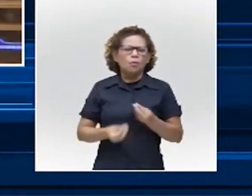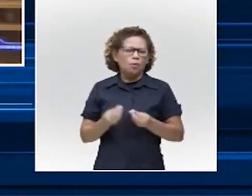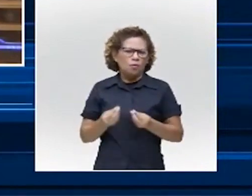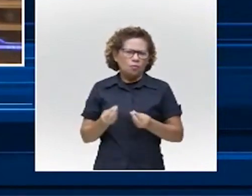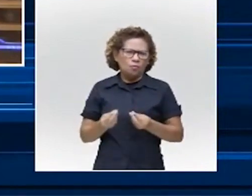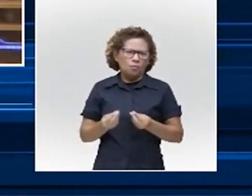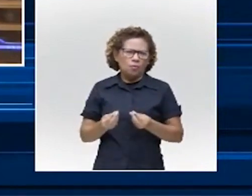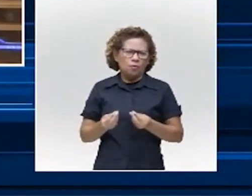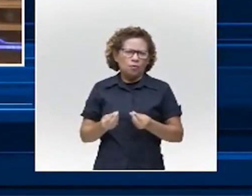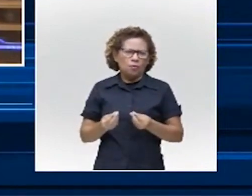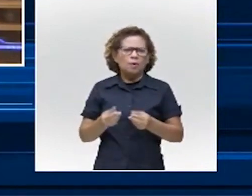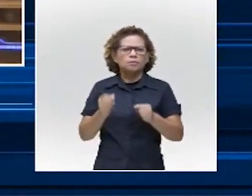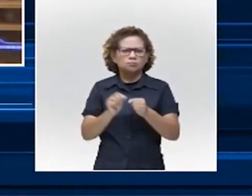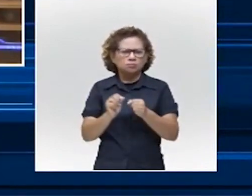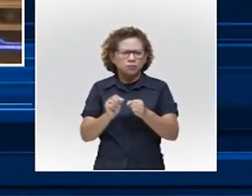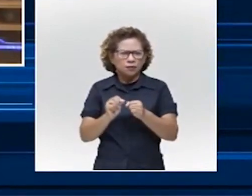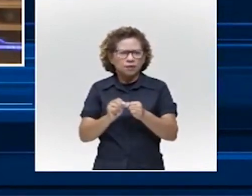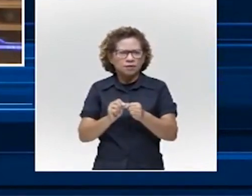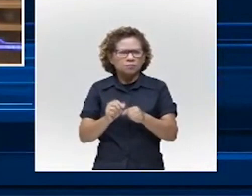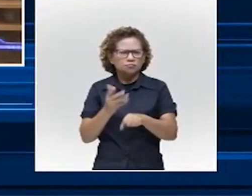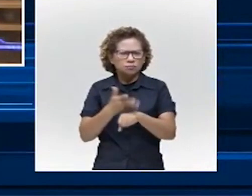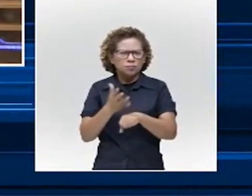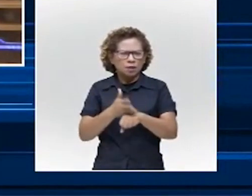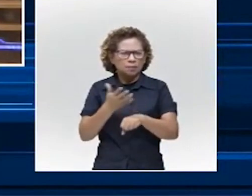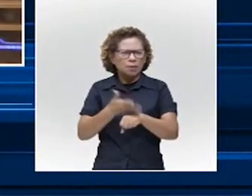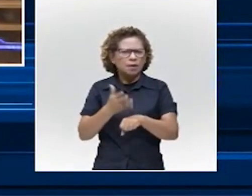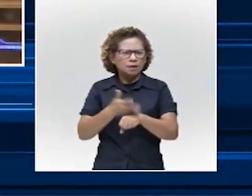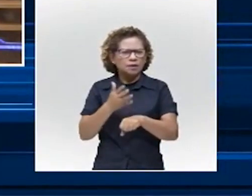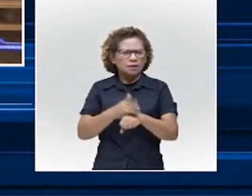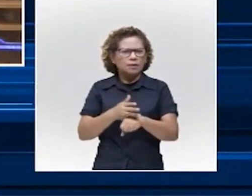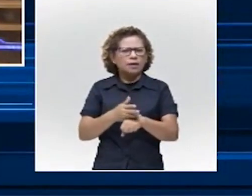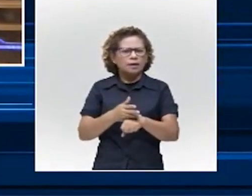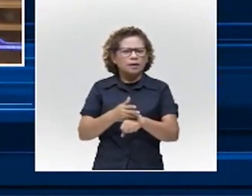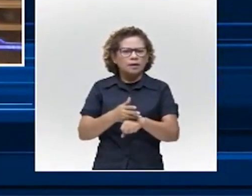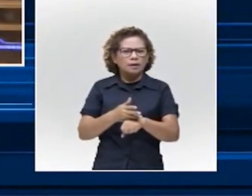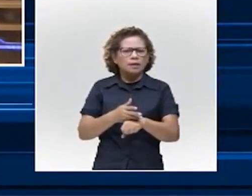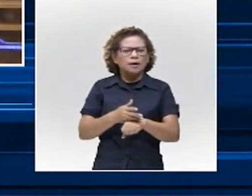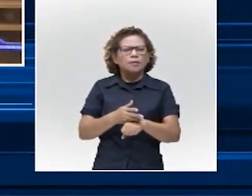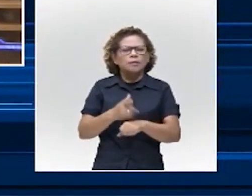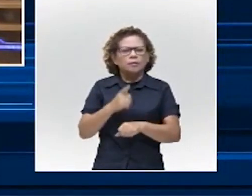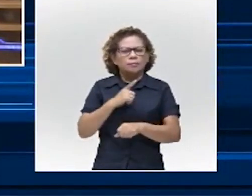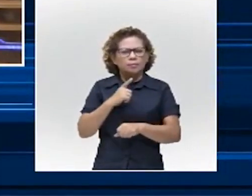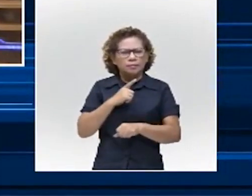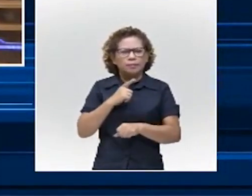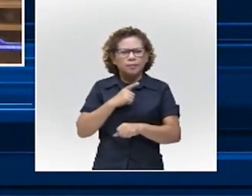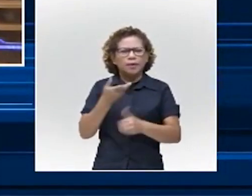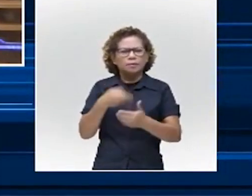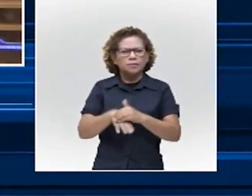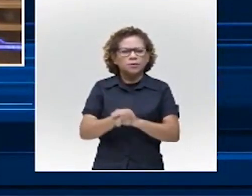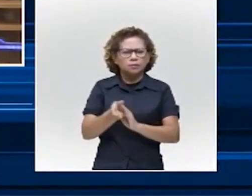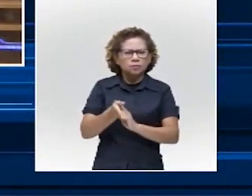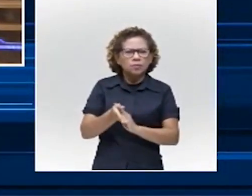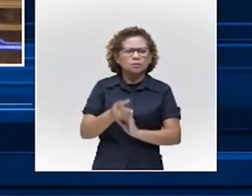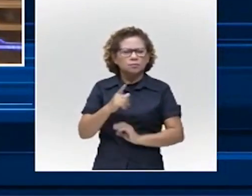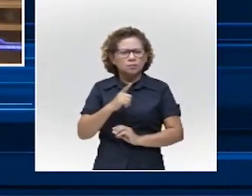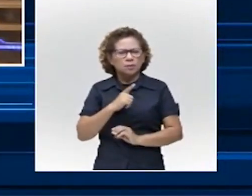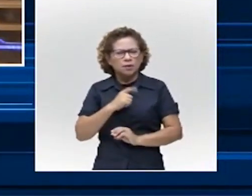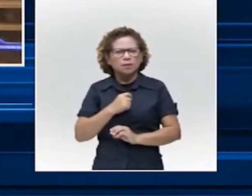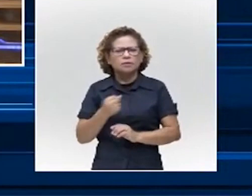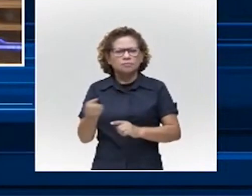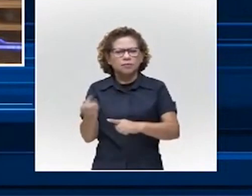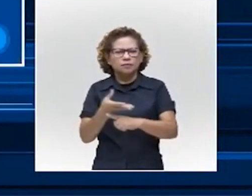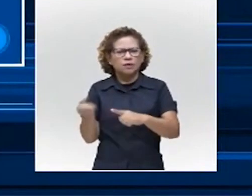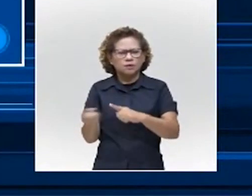pouco mais, trazendo aqui para vocês perceberem com a gente essa representação da proporção entre essas frações. Então,